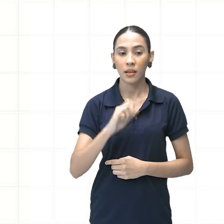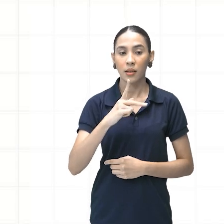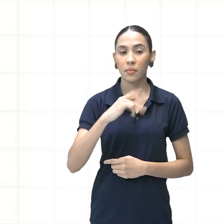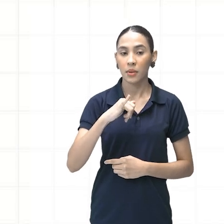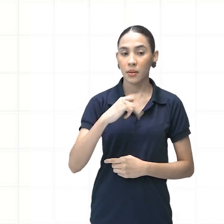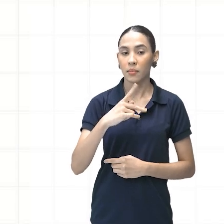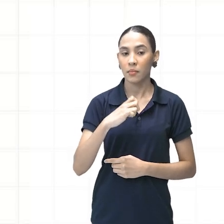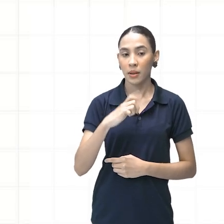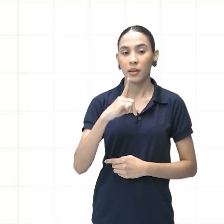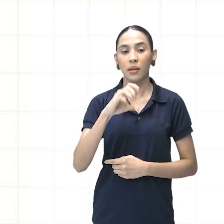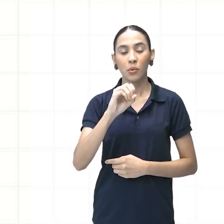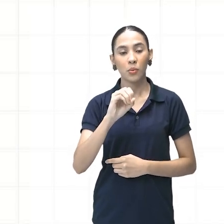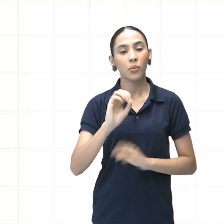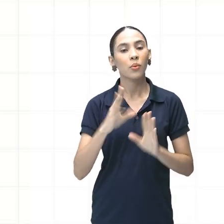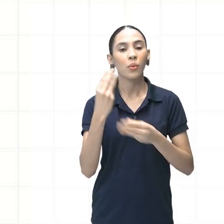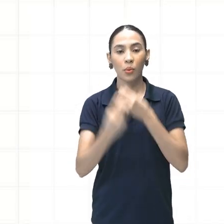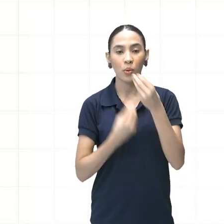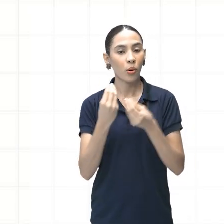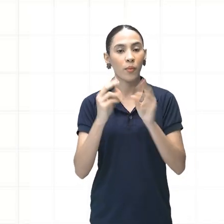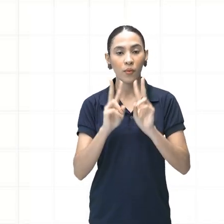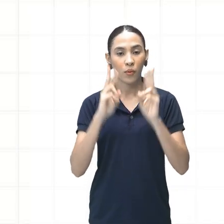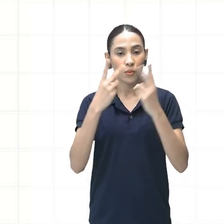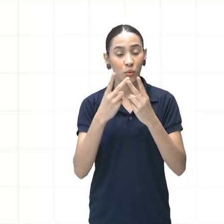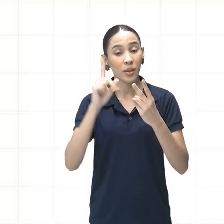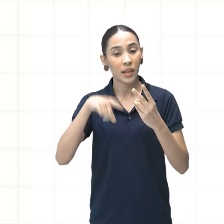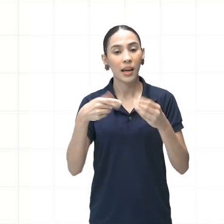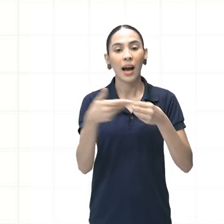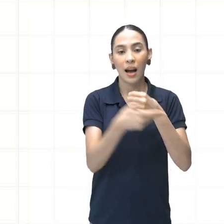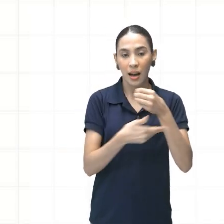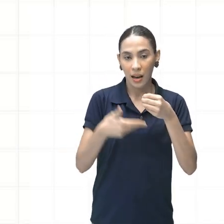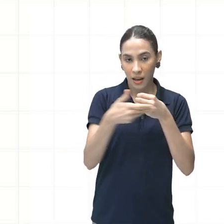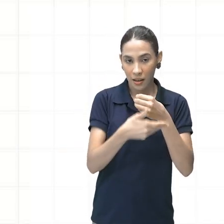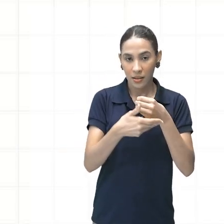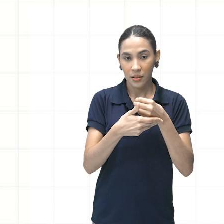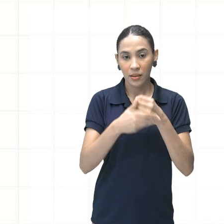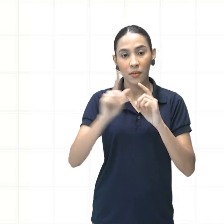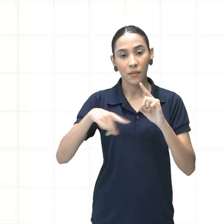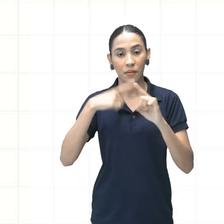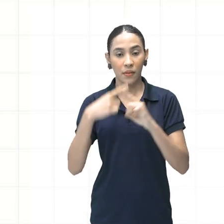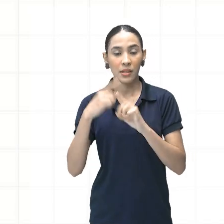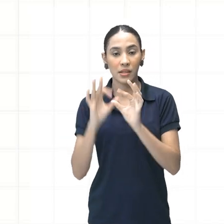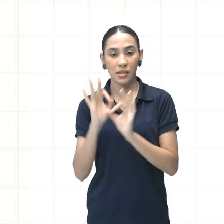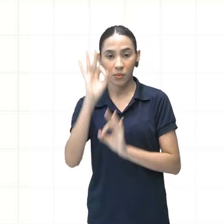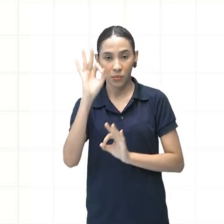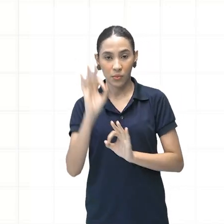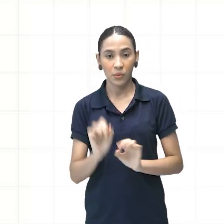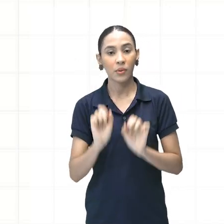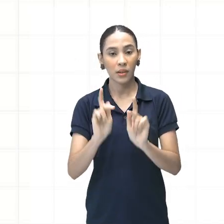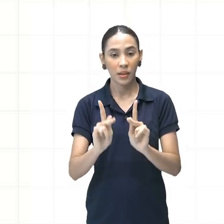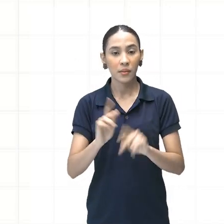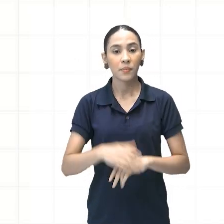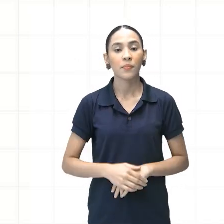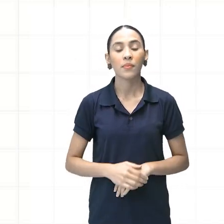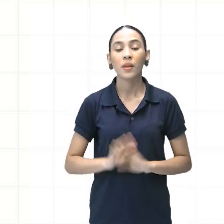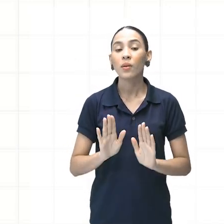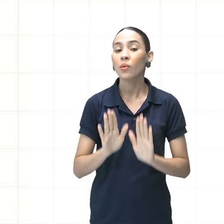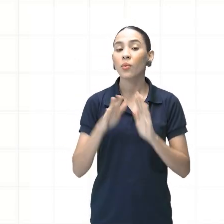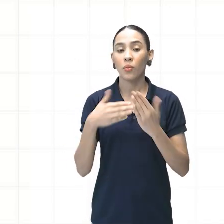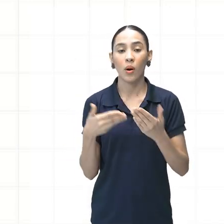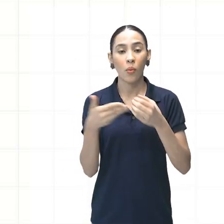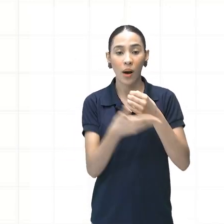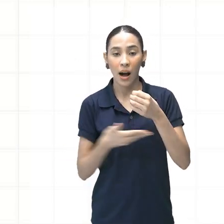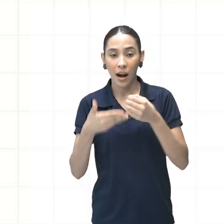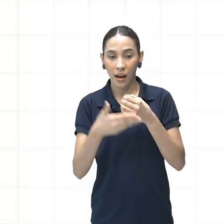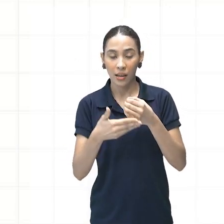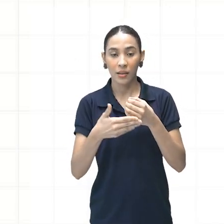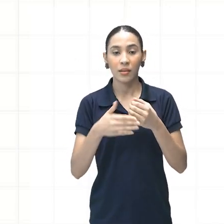como que vai ser o volume do paralelepípedo? É a área da base vezes a altura, correto? Quem é a área da base?